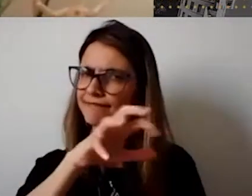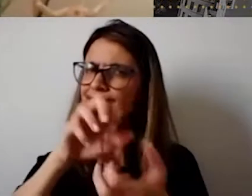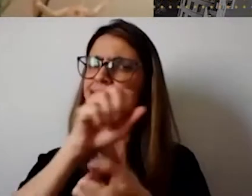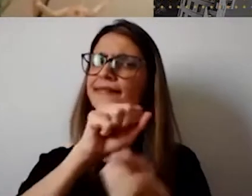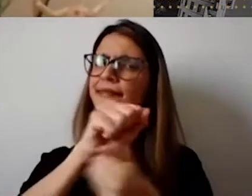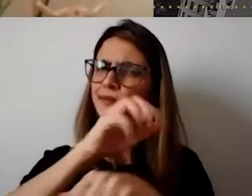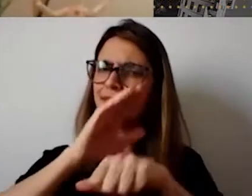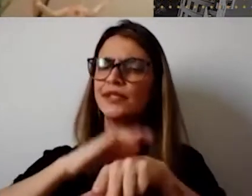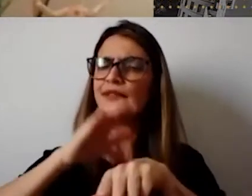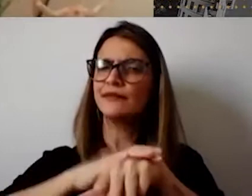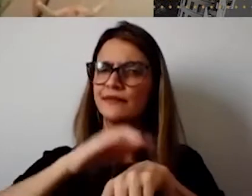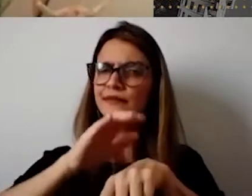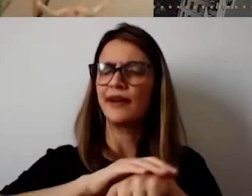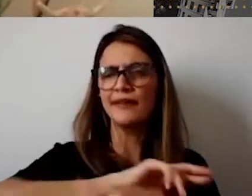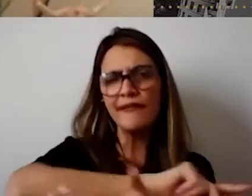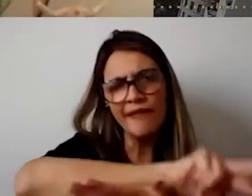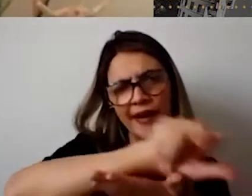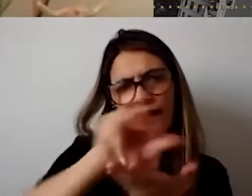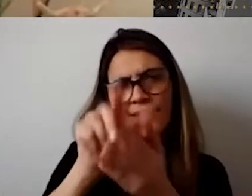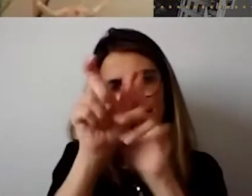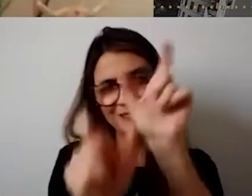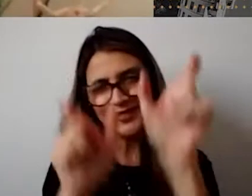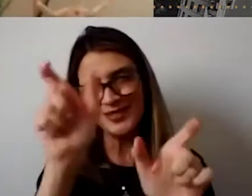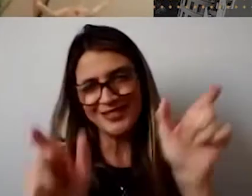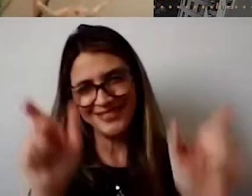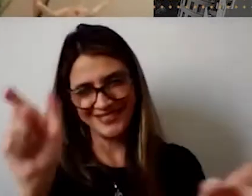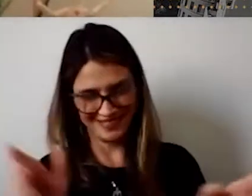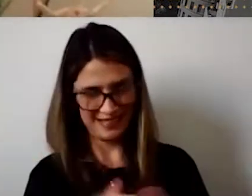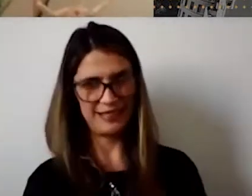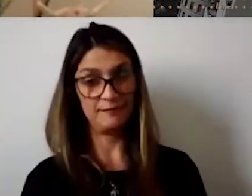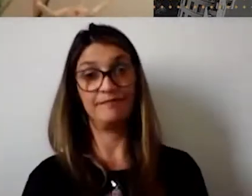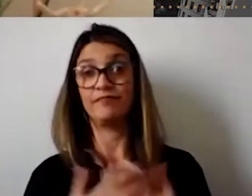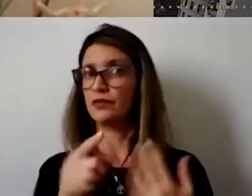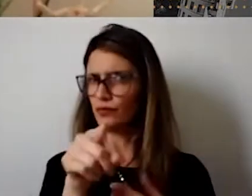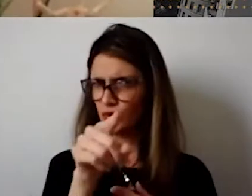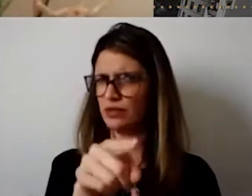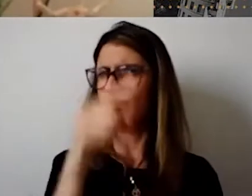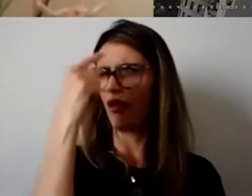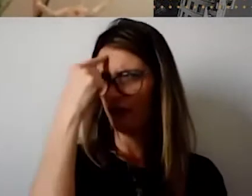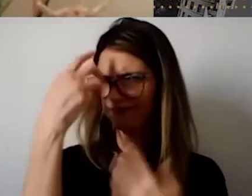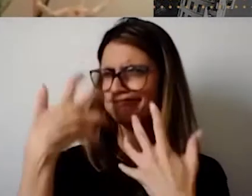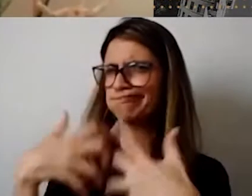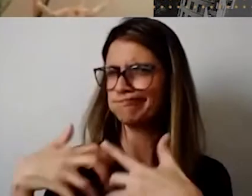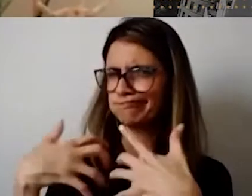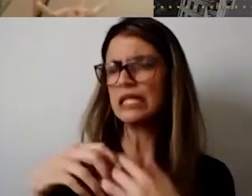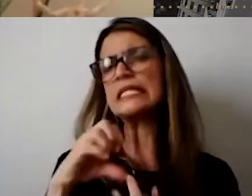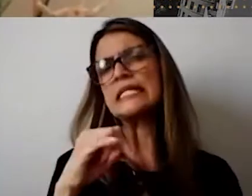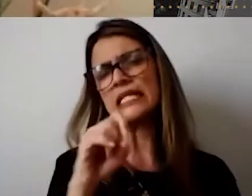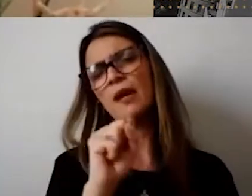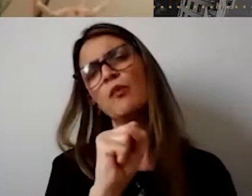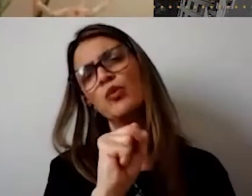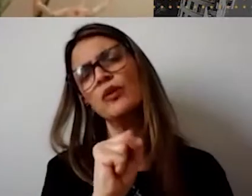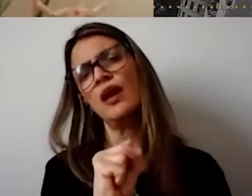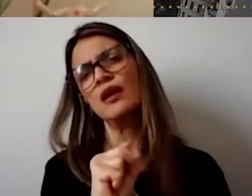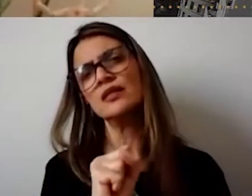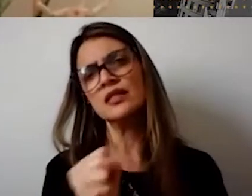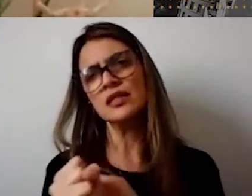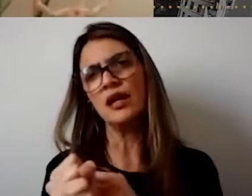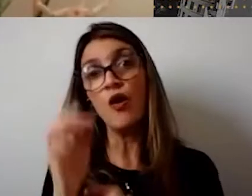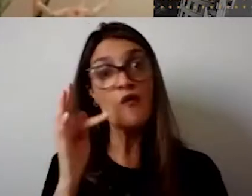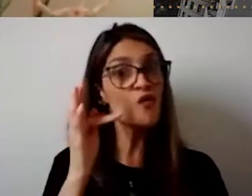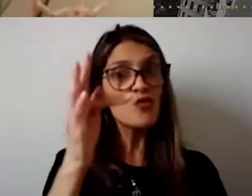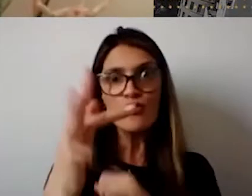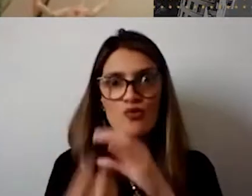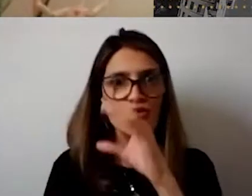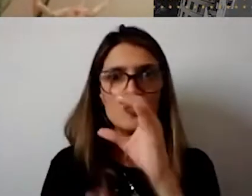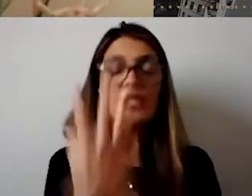várias personalidades. Aliás, eu quero que você pense aí também, se você pudesse recriar o futuro, como é que ele seria, hein?